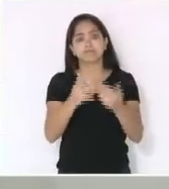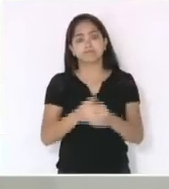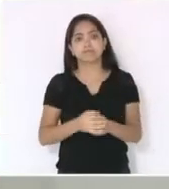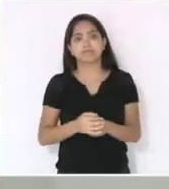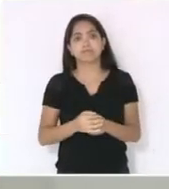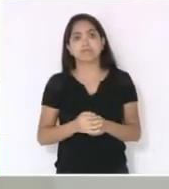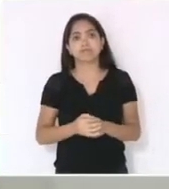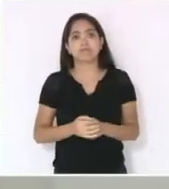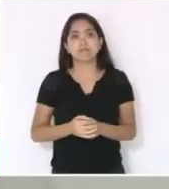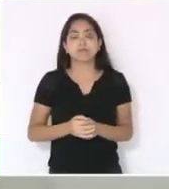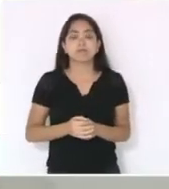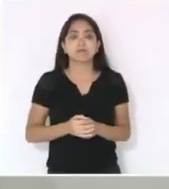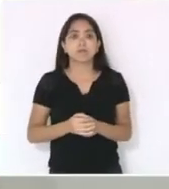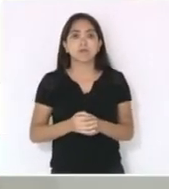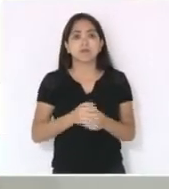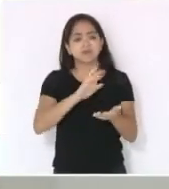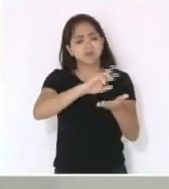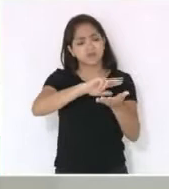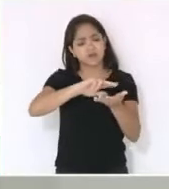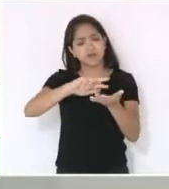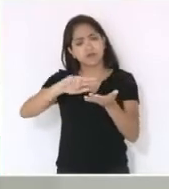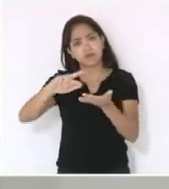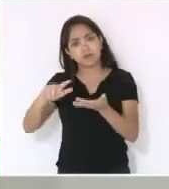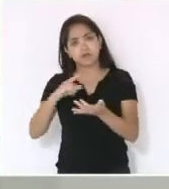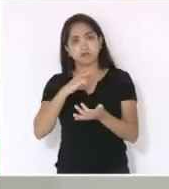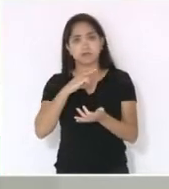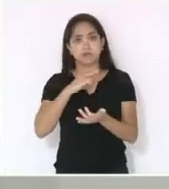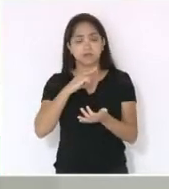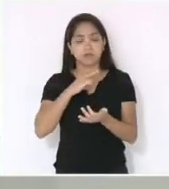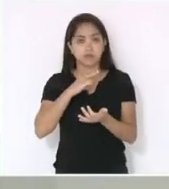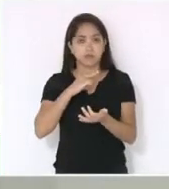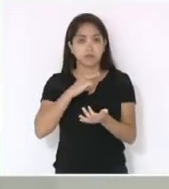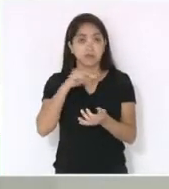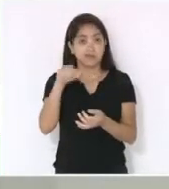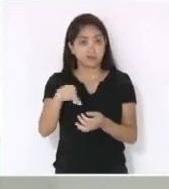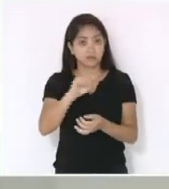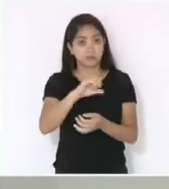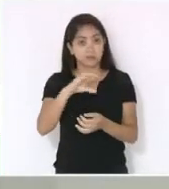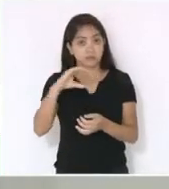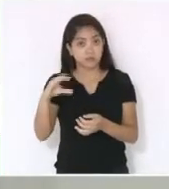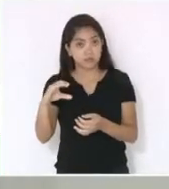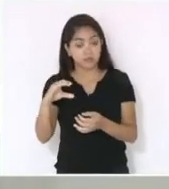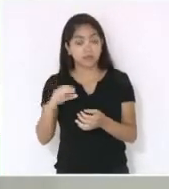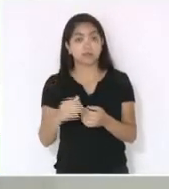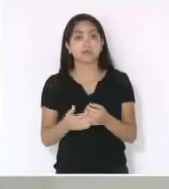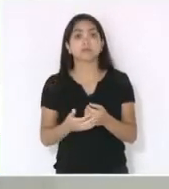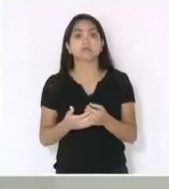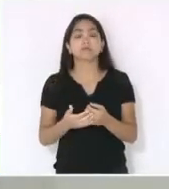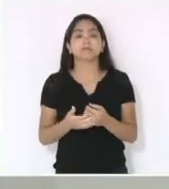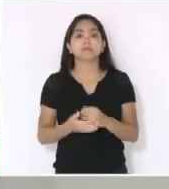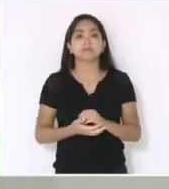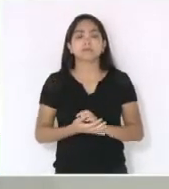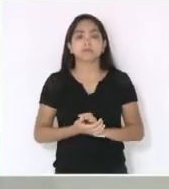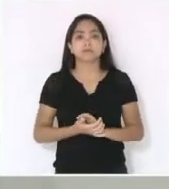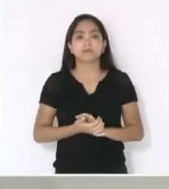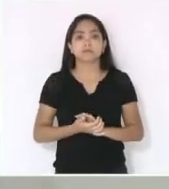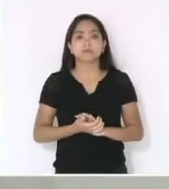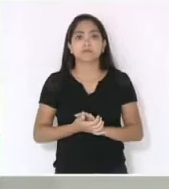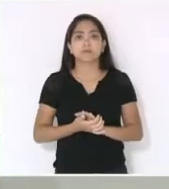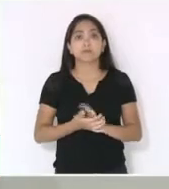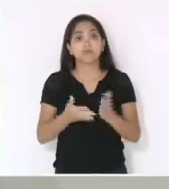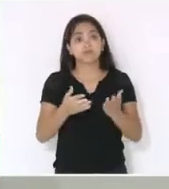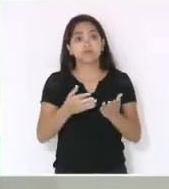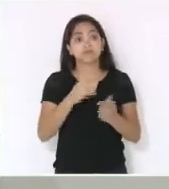anticíclicas. São tantas outras implementadas em Santa Catarina ao longo das últimas décadas que deram